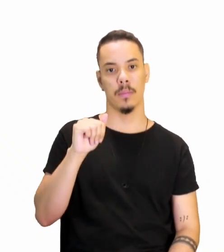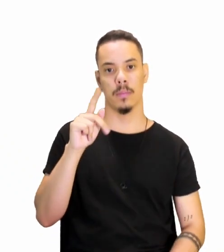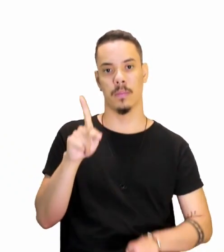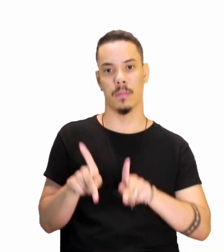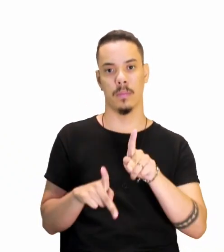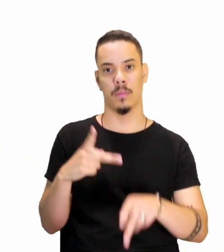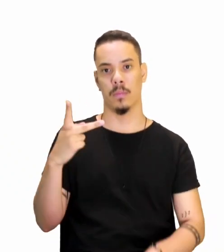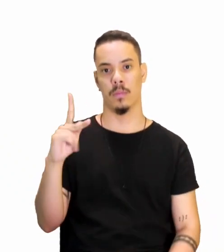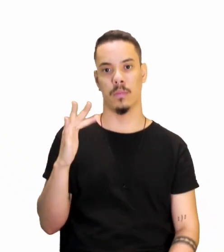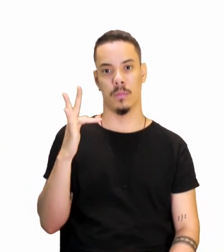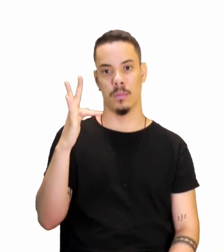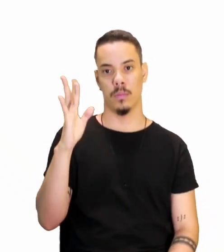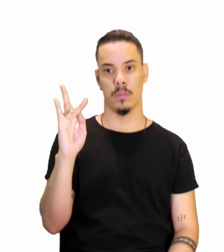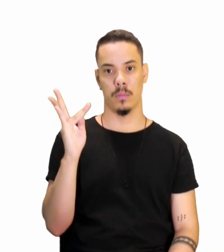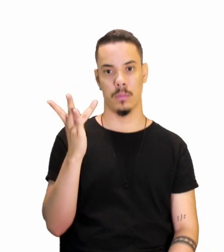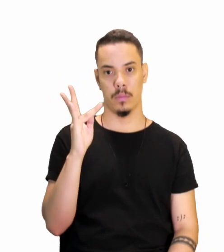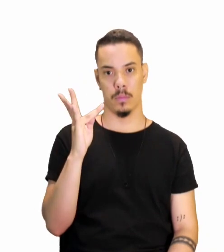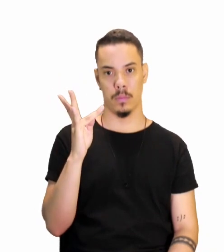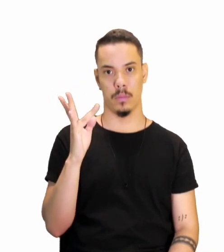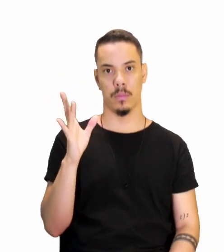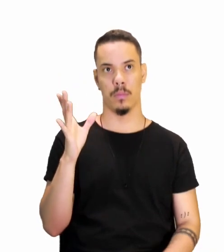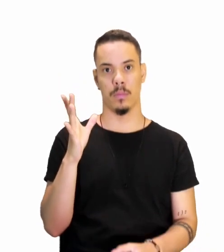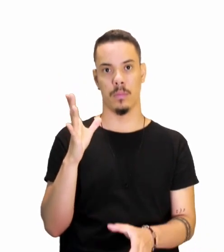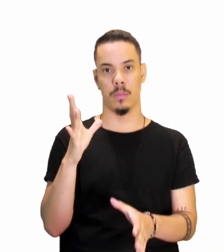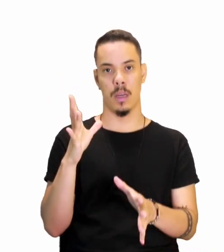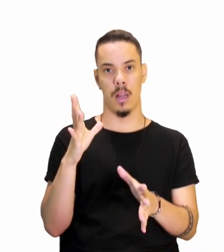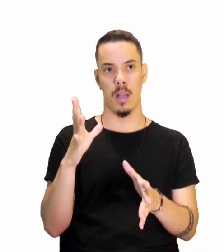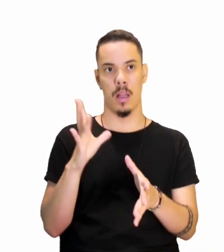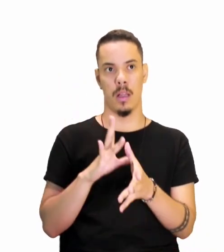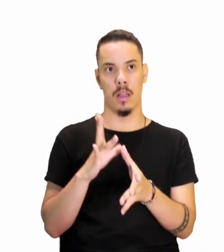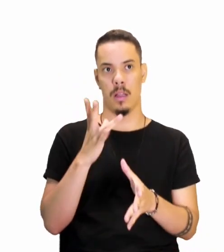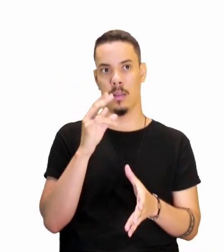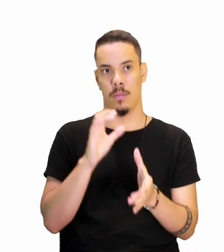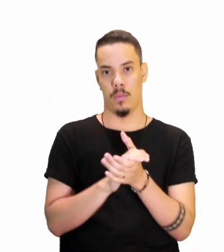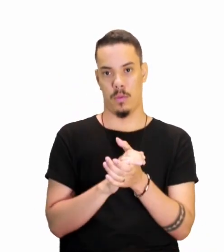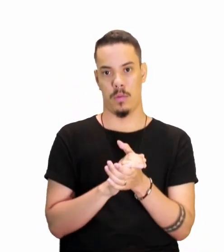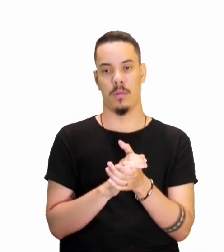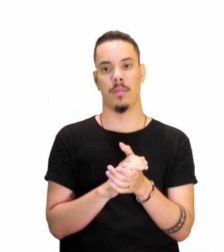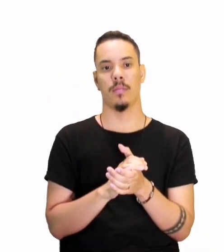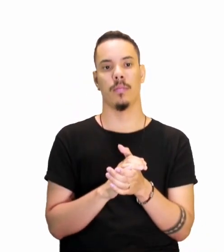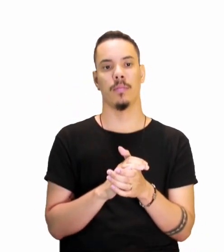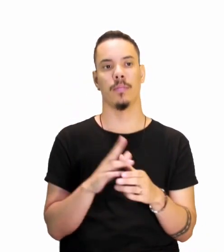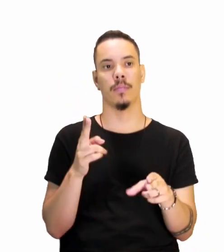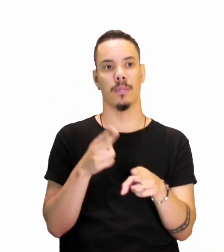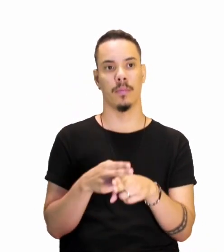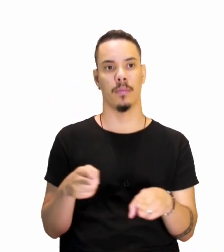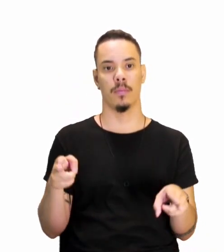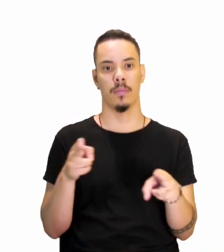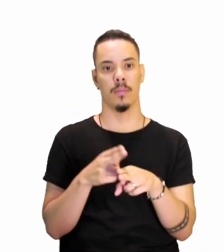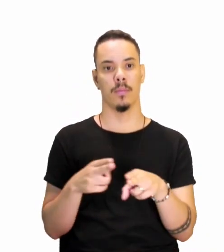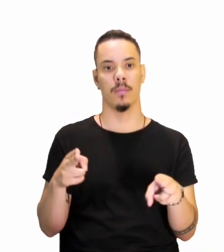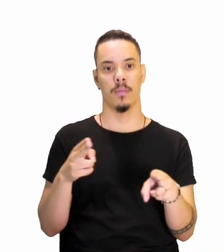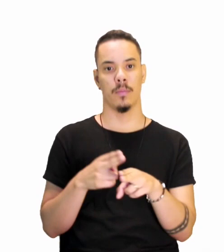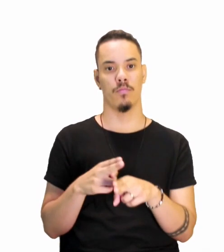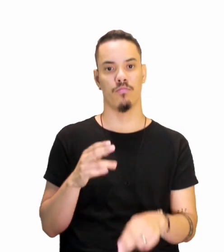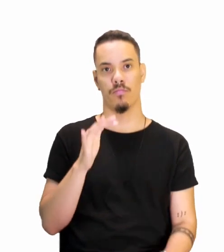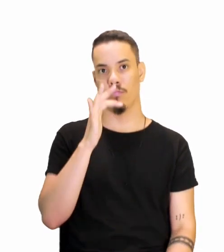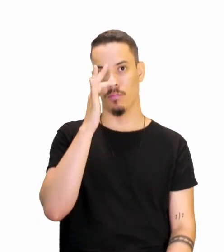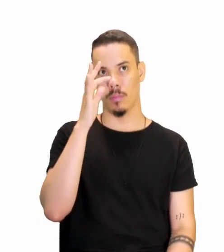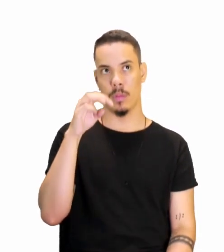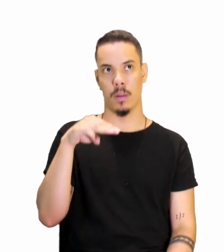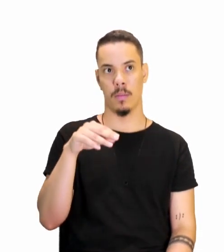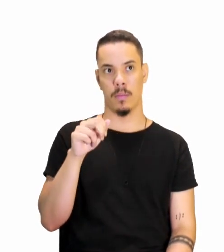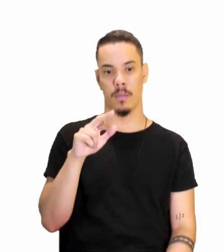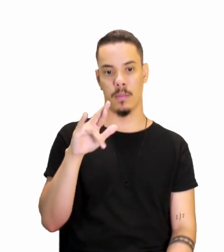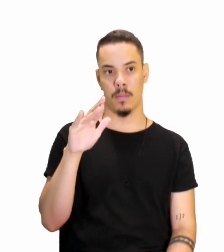futura esposa. Ó, discreta, formosíssima Maria,